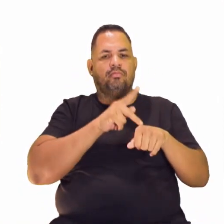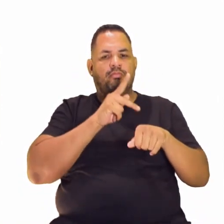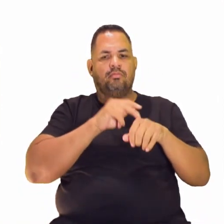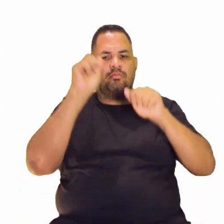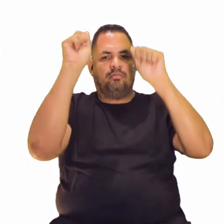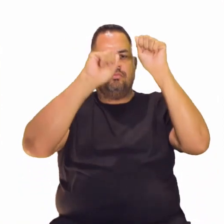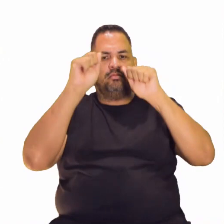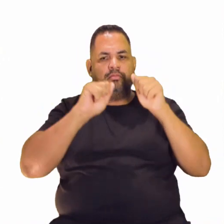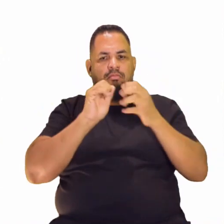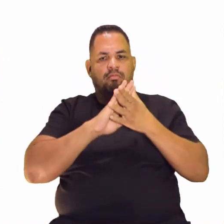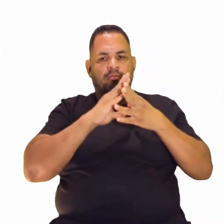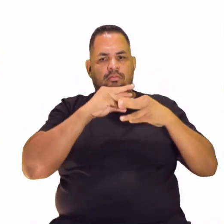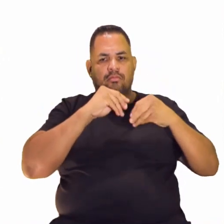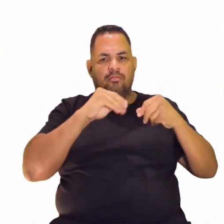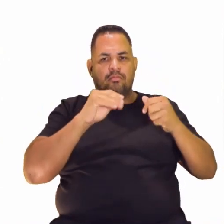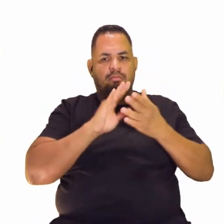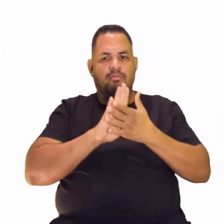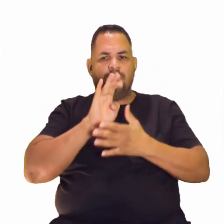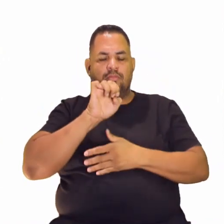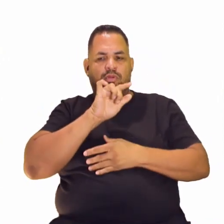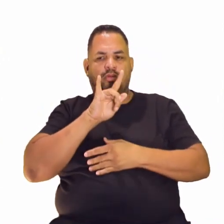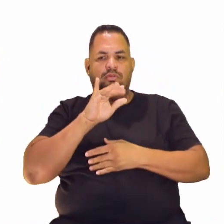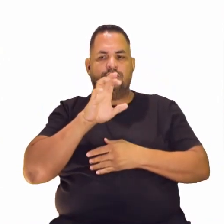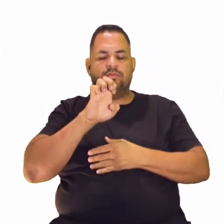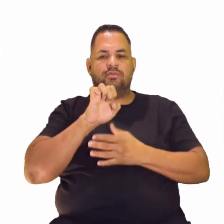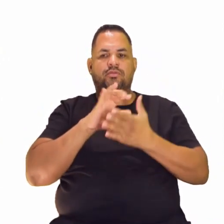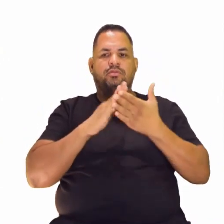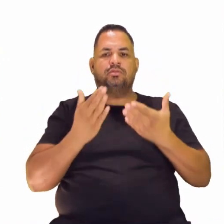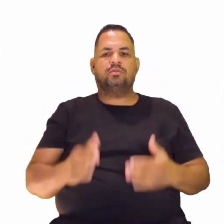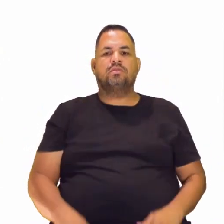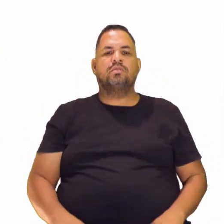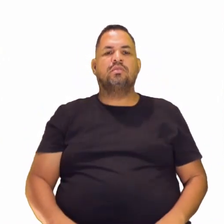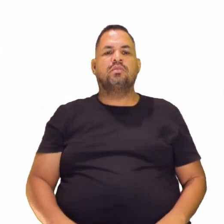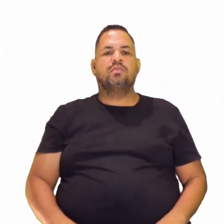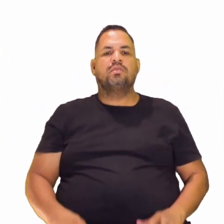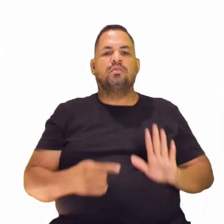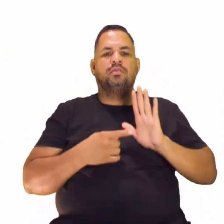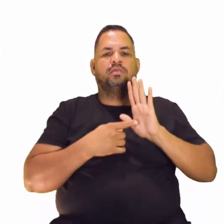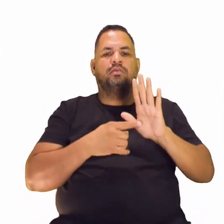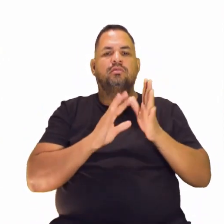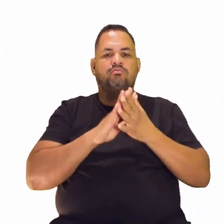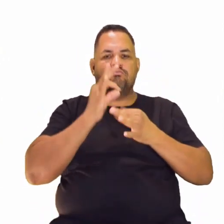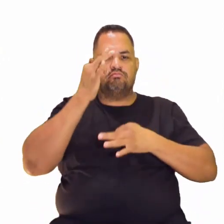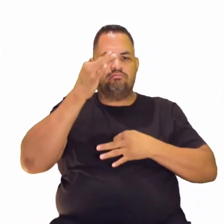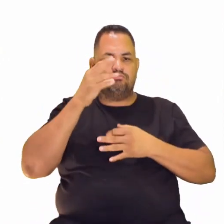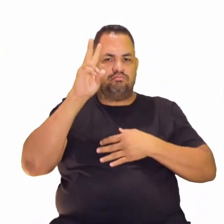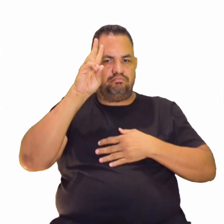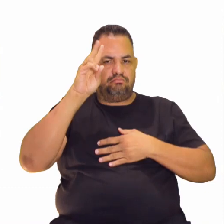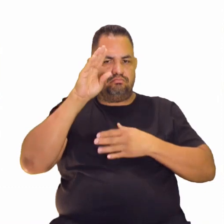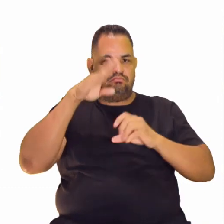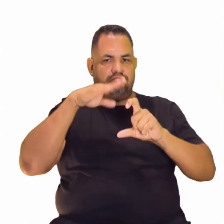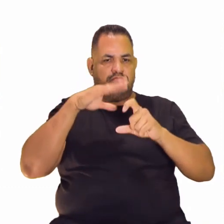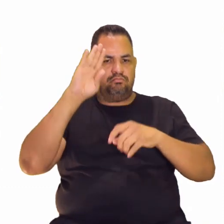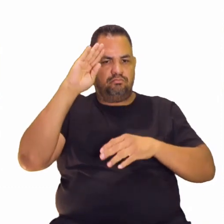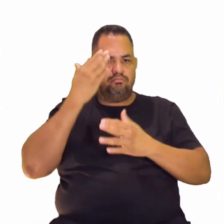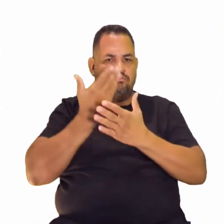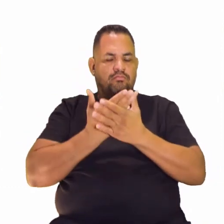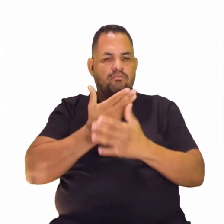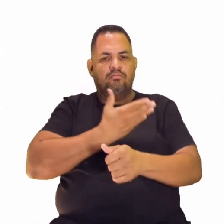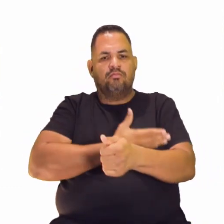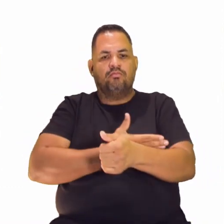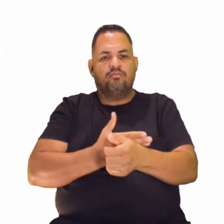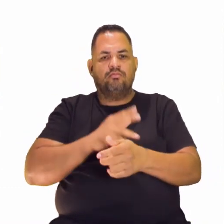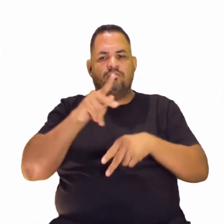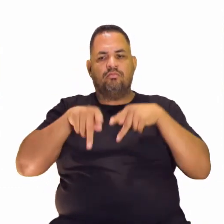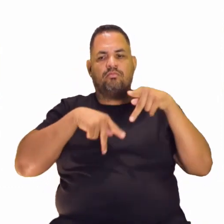e esculturas de argila e bronze, né? Que refletem fielmente histórias, mitos e crenças